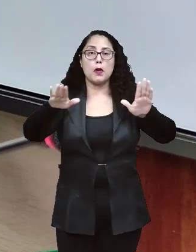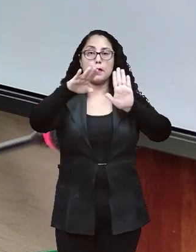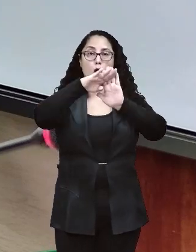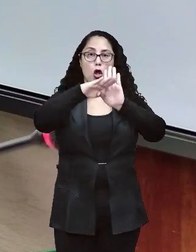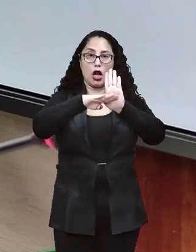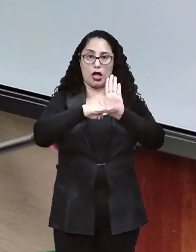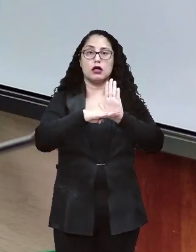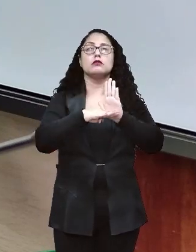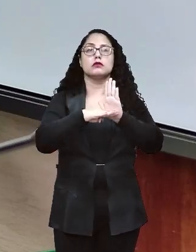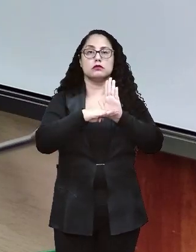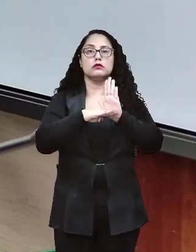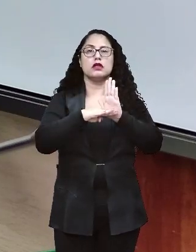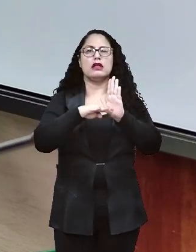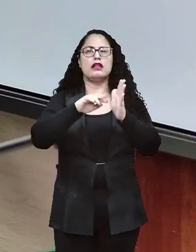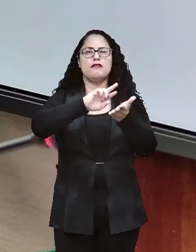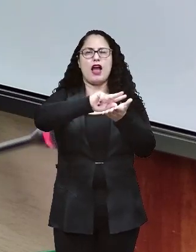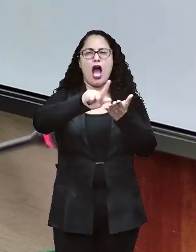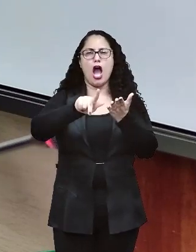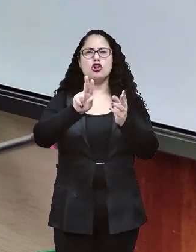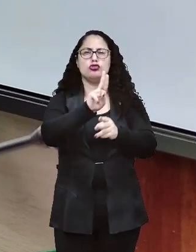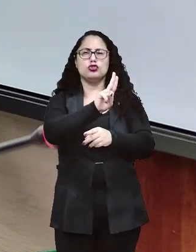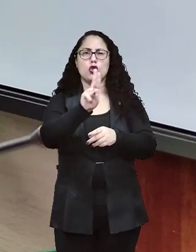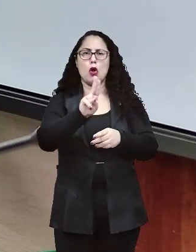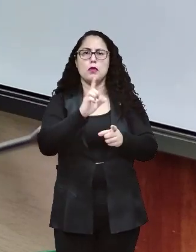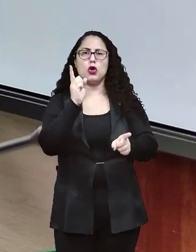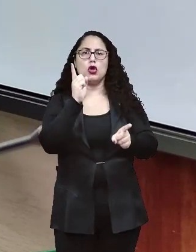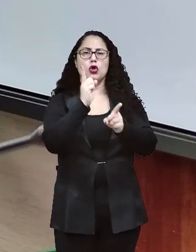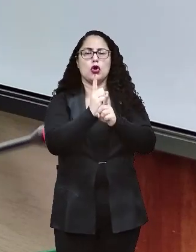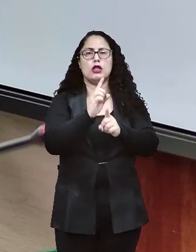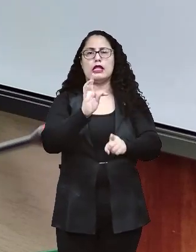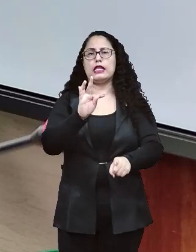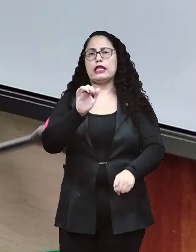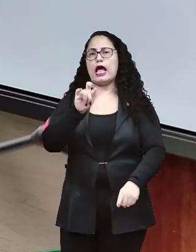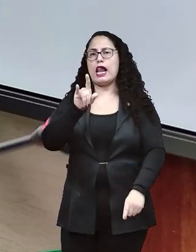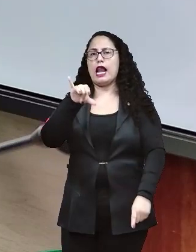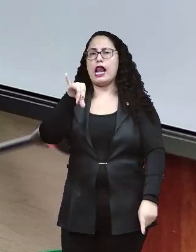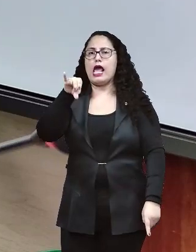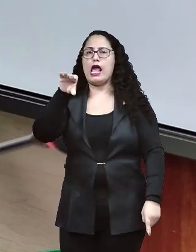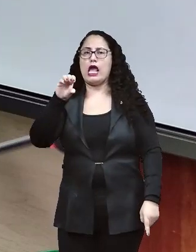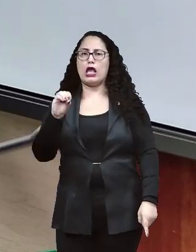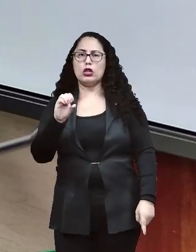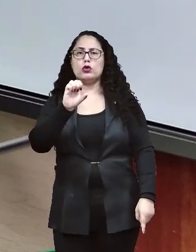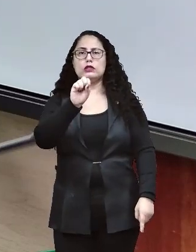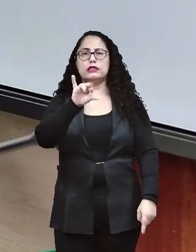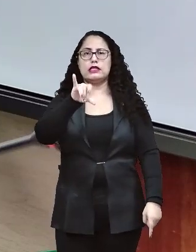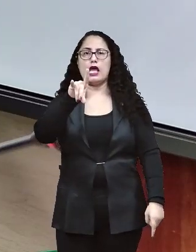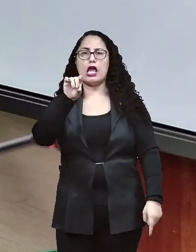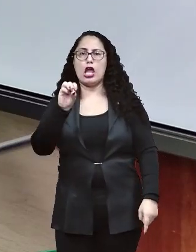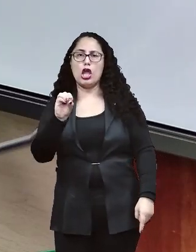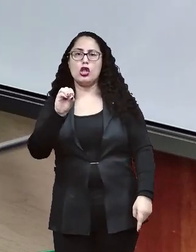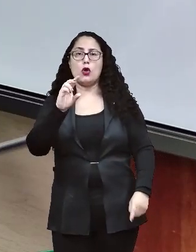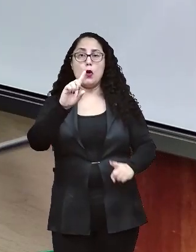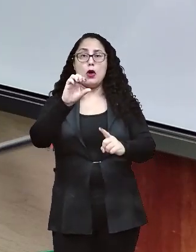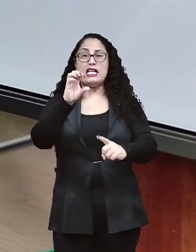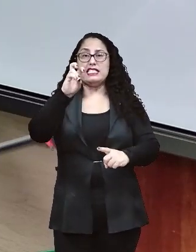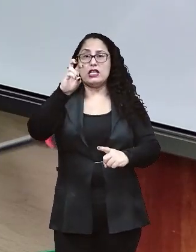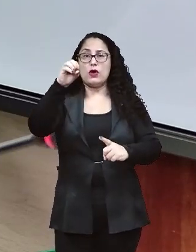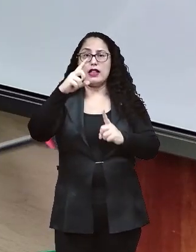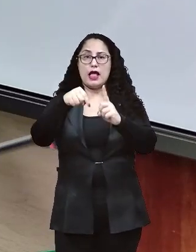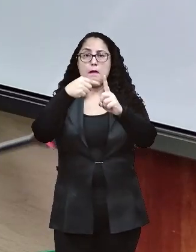programas, né, que tem vários nomes, né, já encontrei Talento Sênior 50+, Programa 50+, só